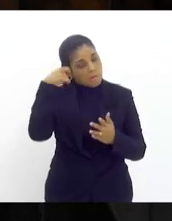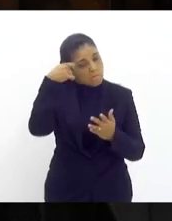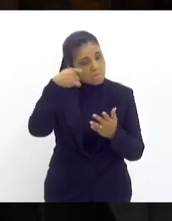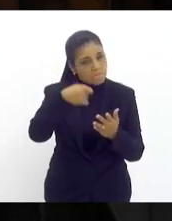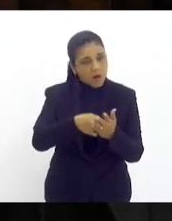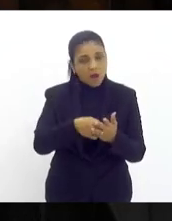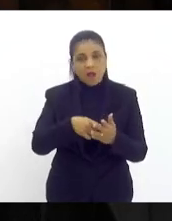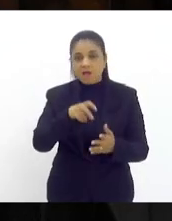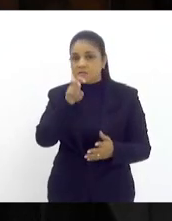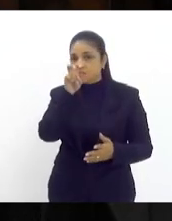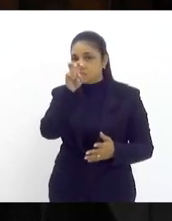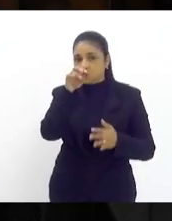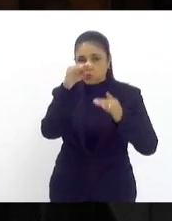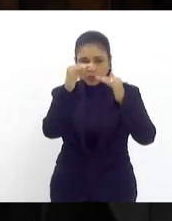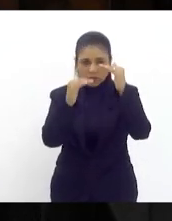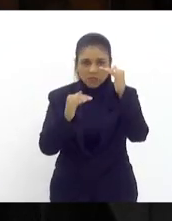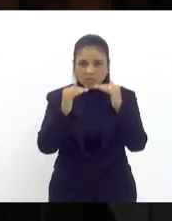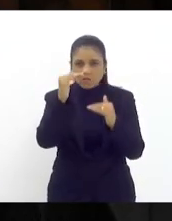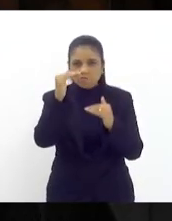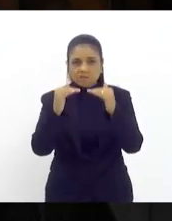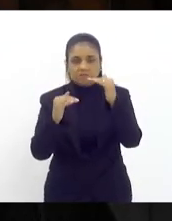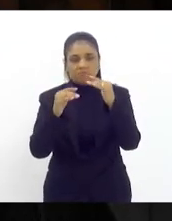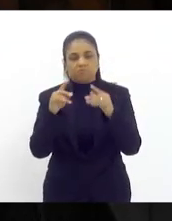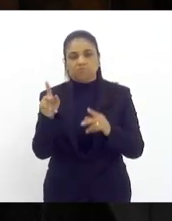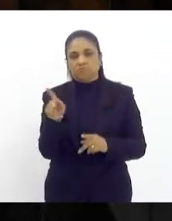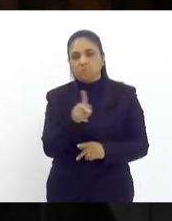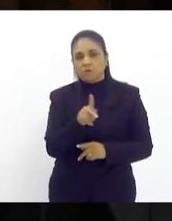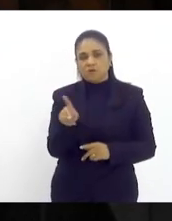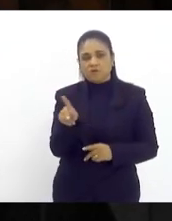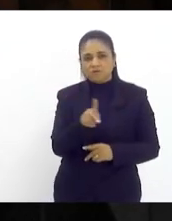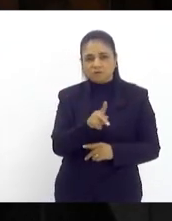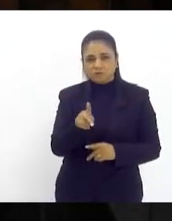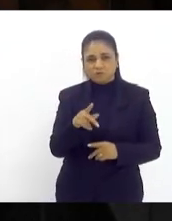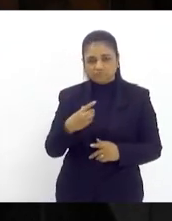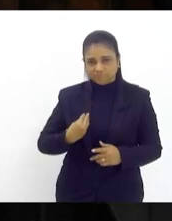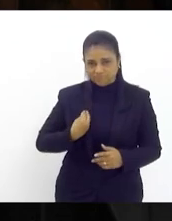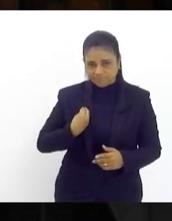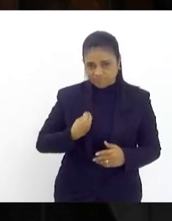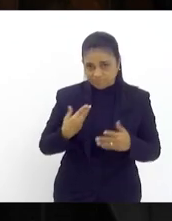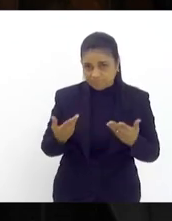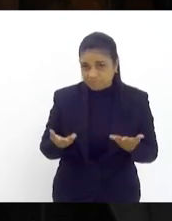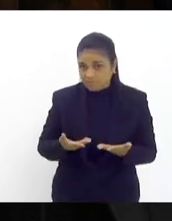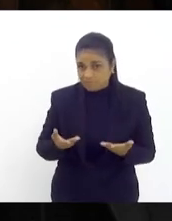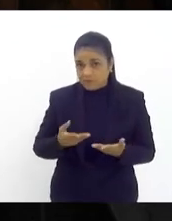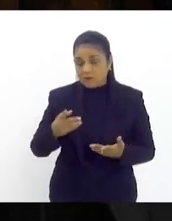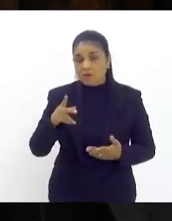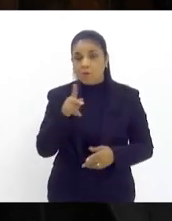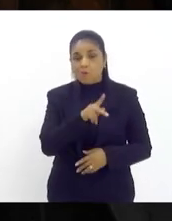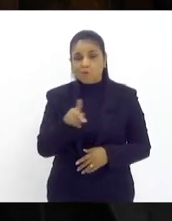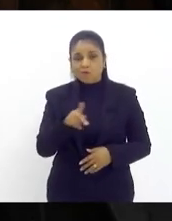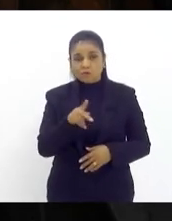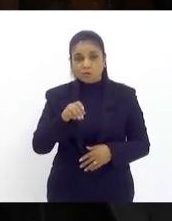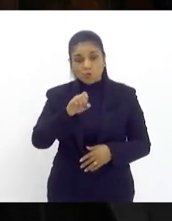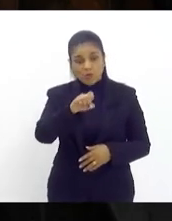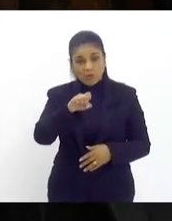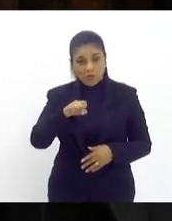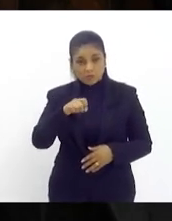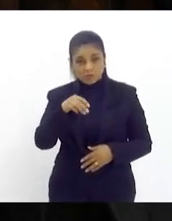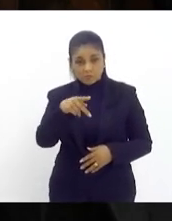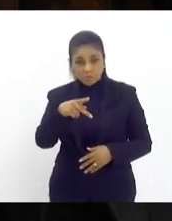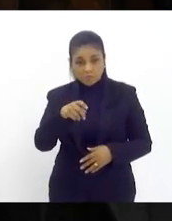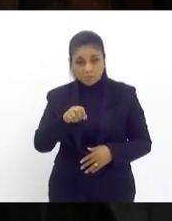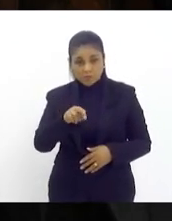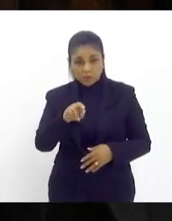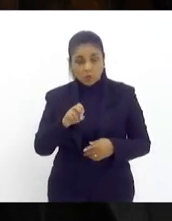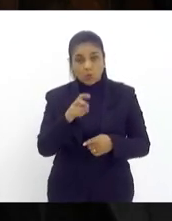cinco níveis de Magistério que existem hoje professores pessoa escolar de 25